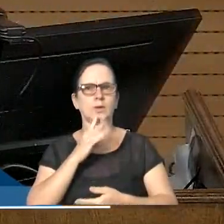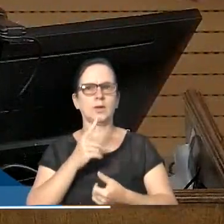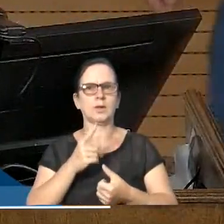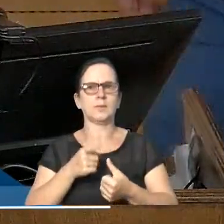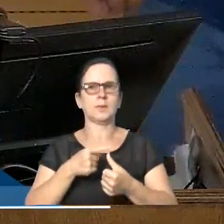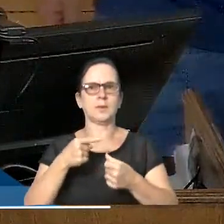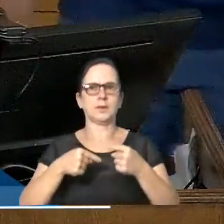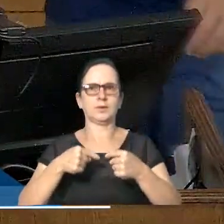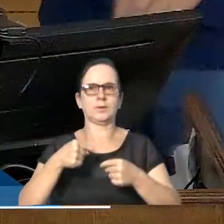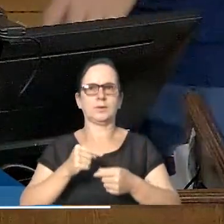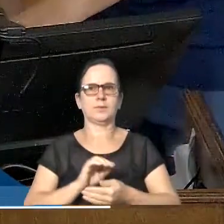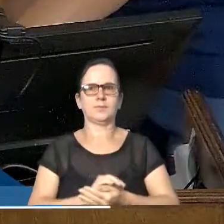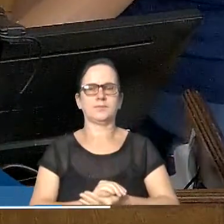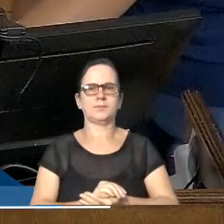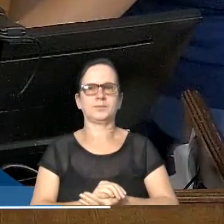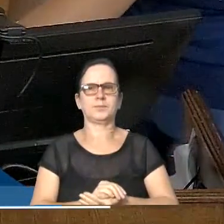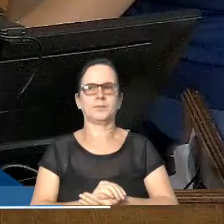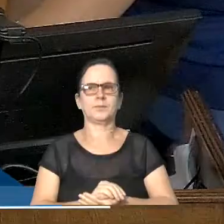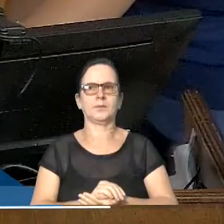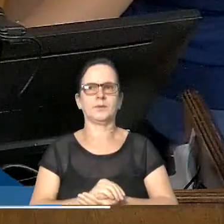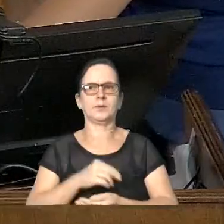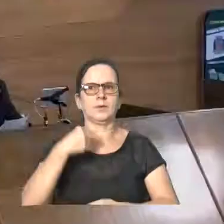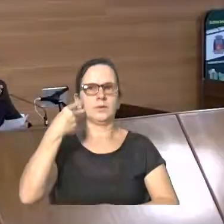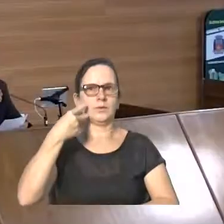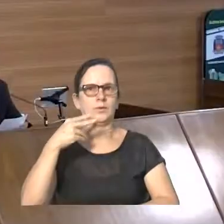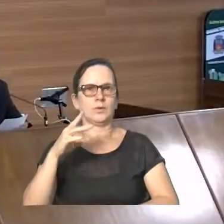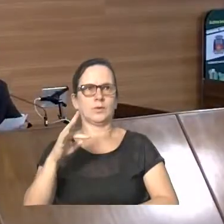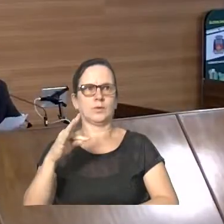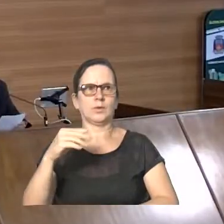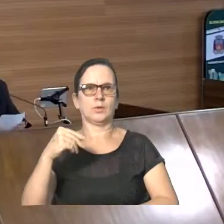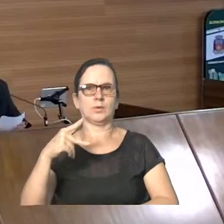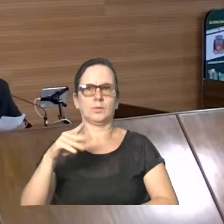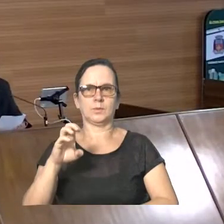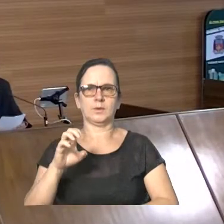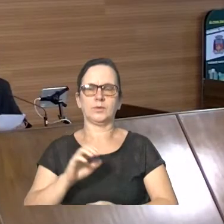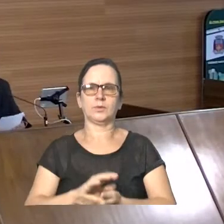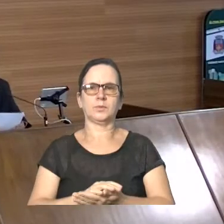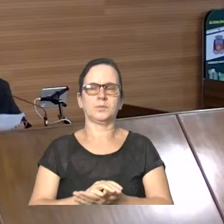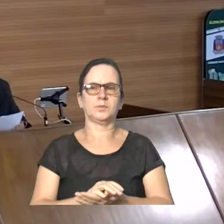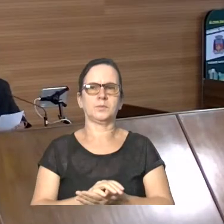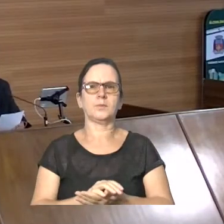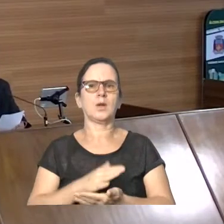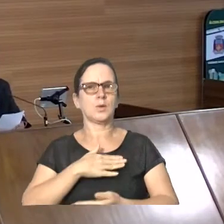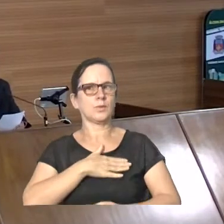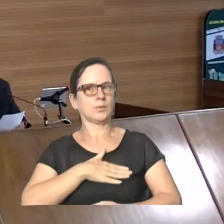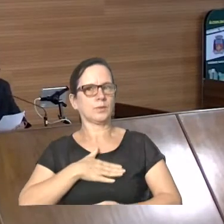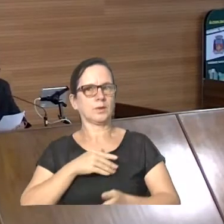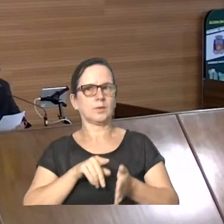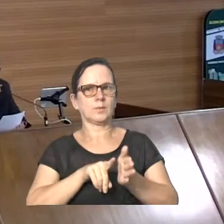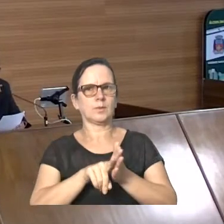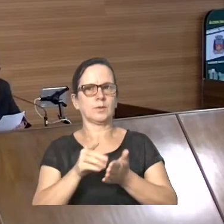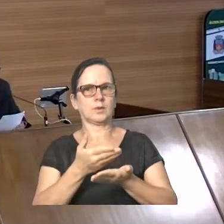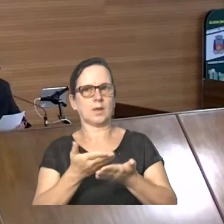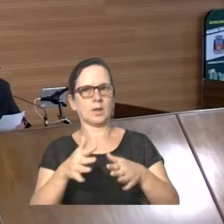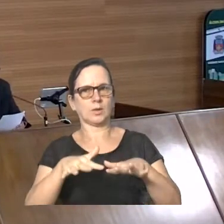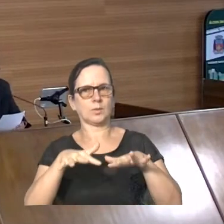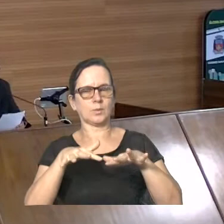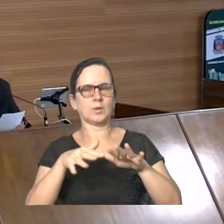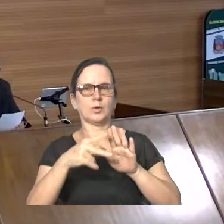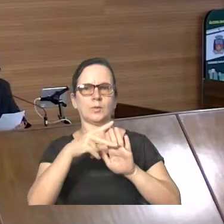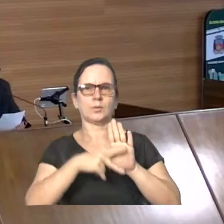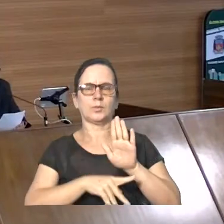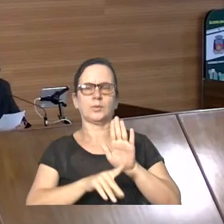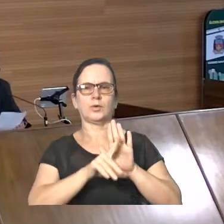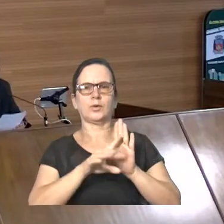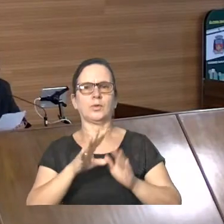primeiro, e primeira discussão. Questão de ordem, senhor presidente. Questão de ordem do vereador Topete. Gostaria que Vossa Excelência consultasse o plenário para que o presente